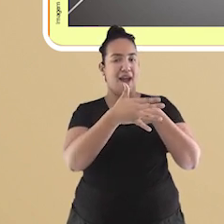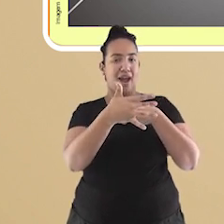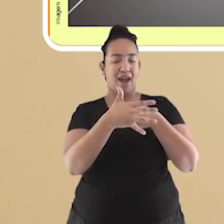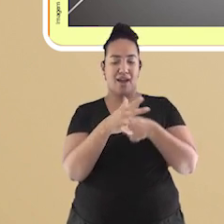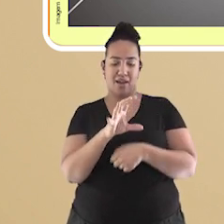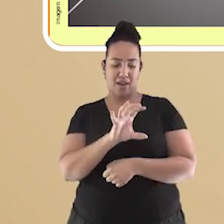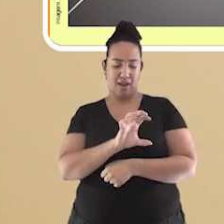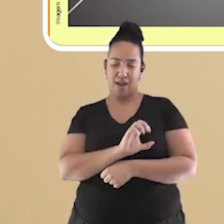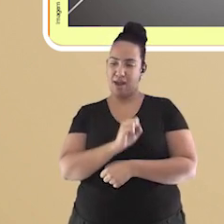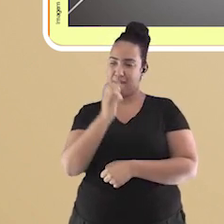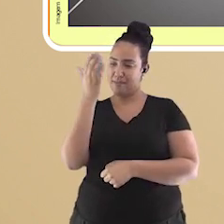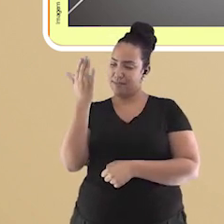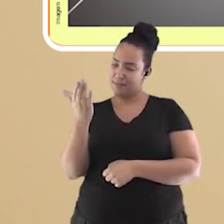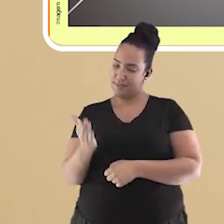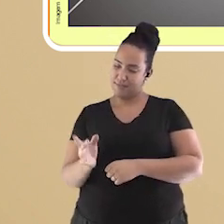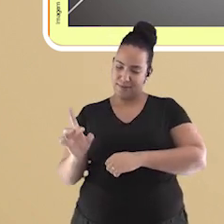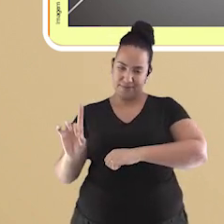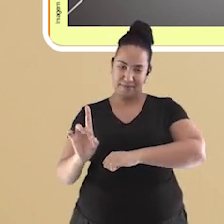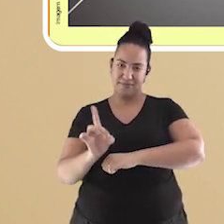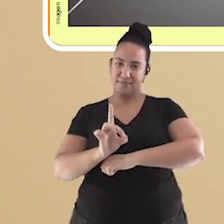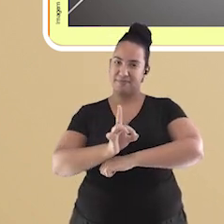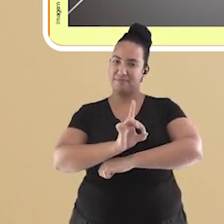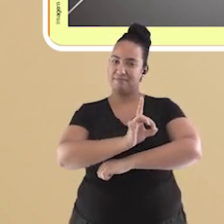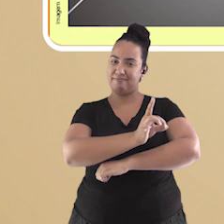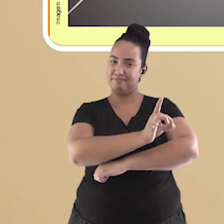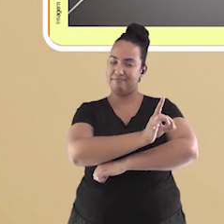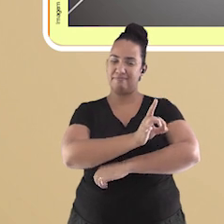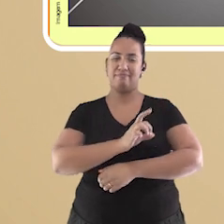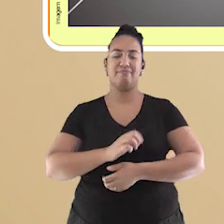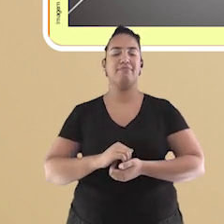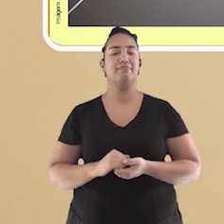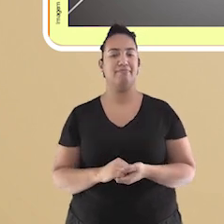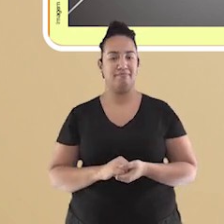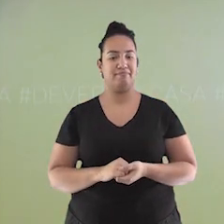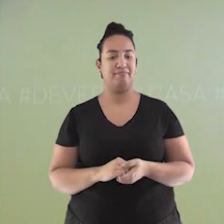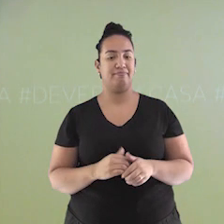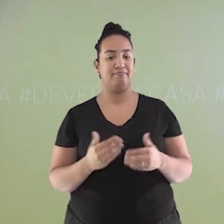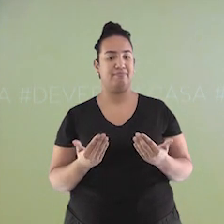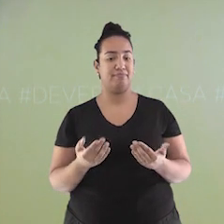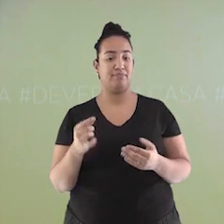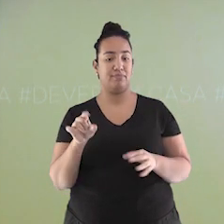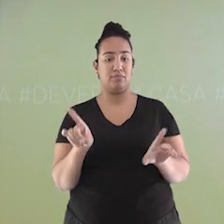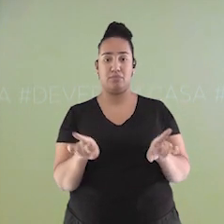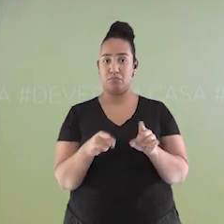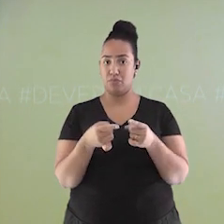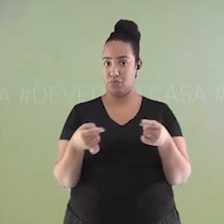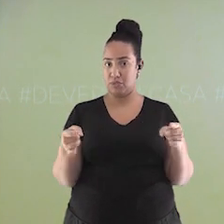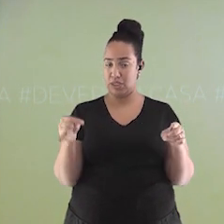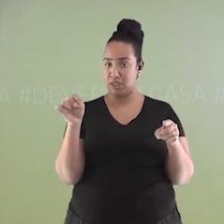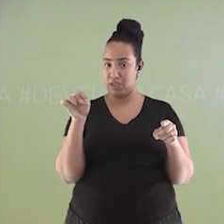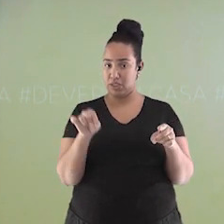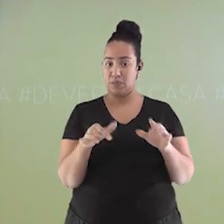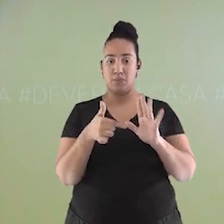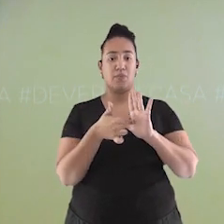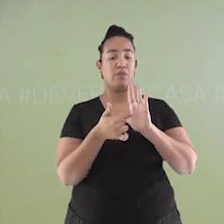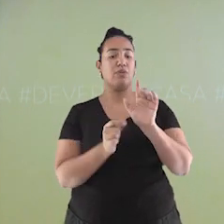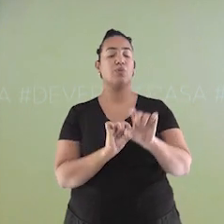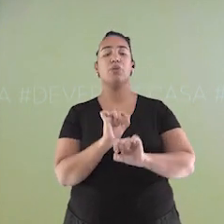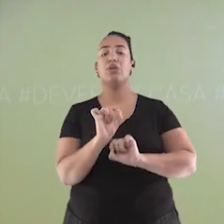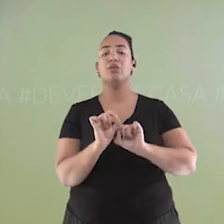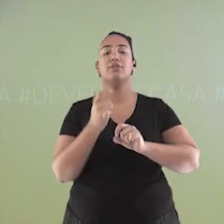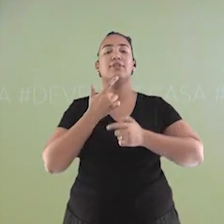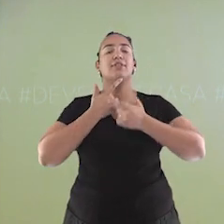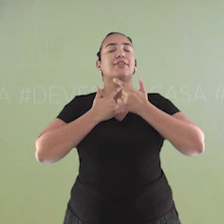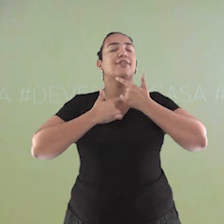de brilhantes, para o meu amor passar. Esse trecho da música mostra